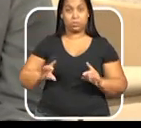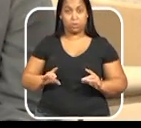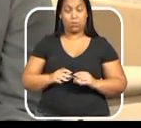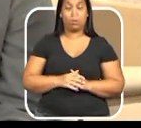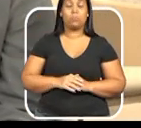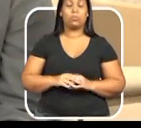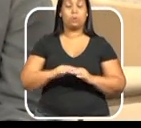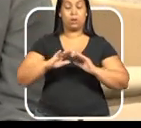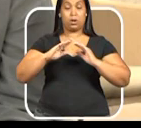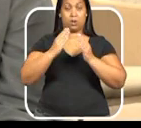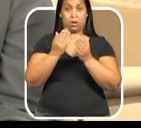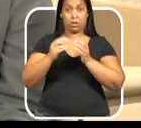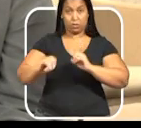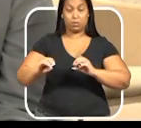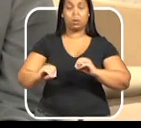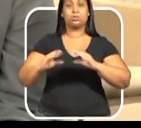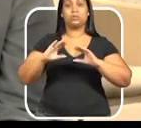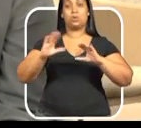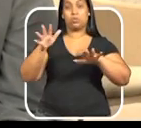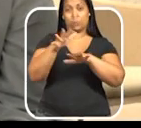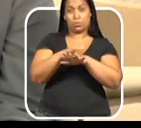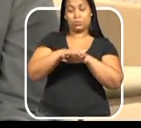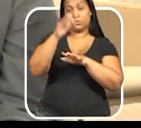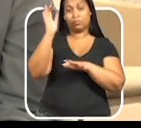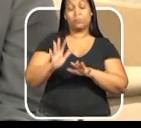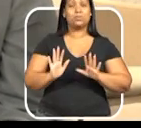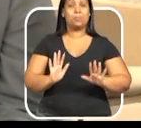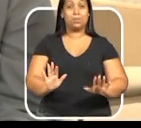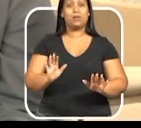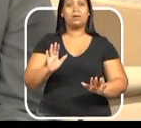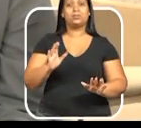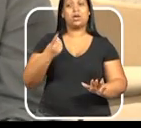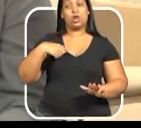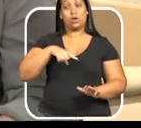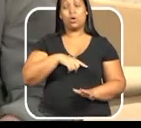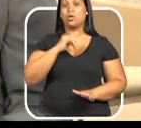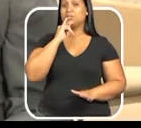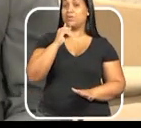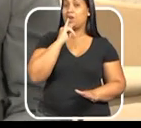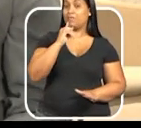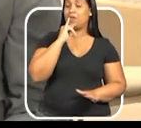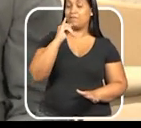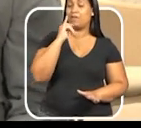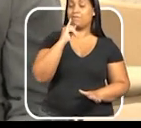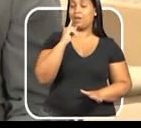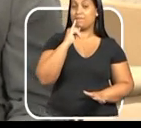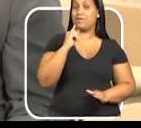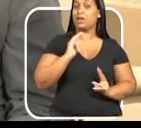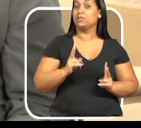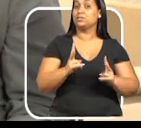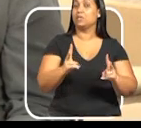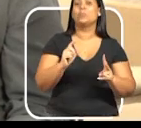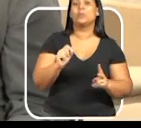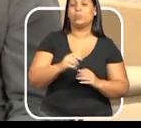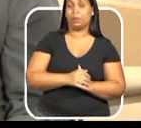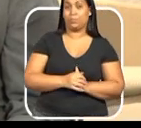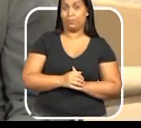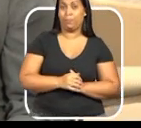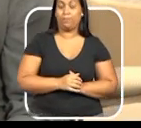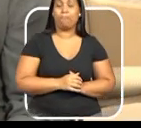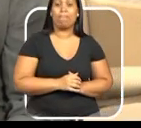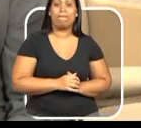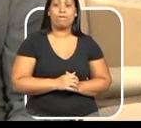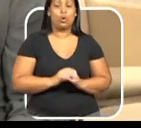educação inclusiva no Brasil, mas temos que sempre reforçar esse princípio,